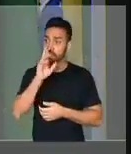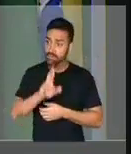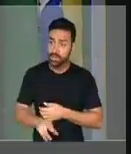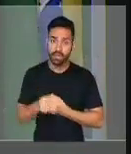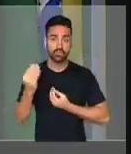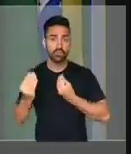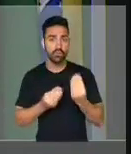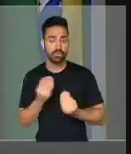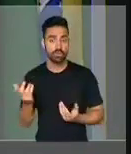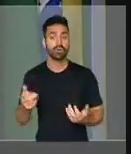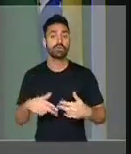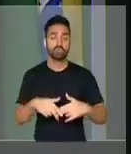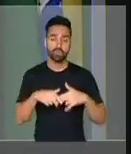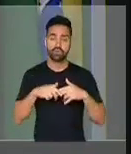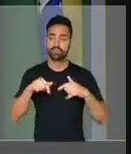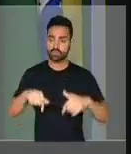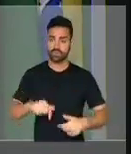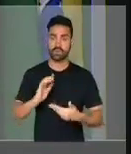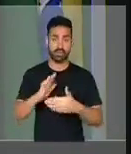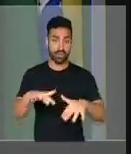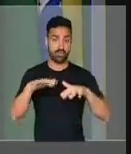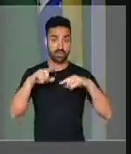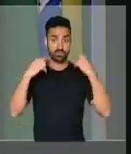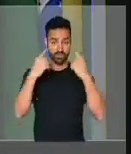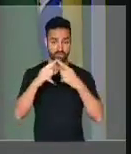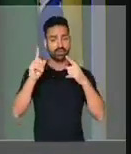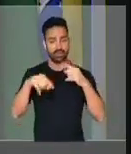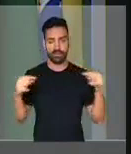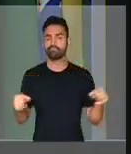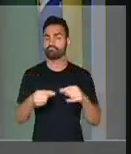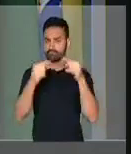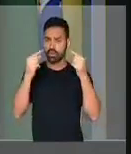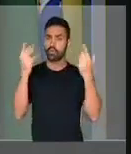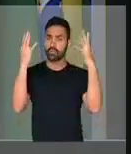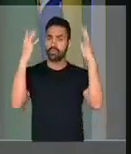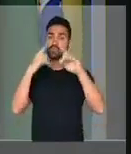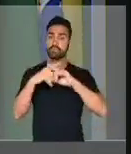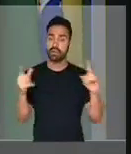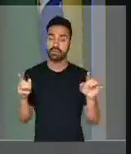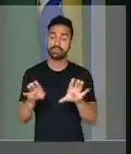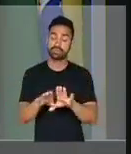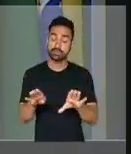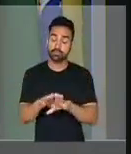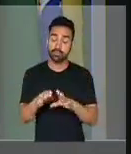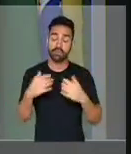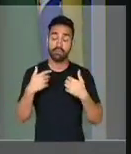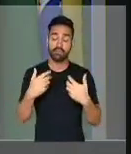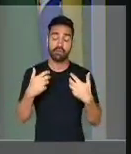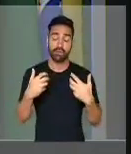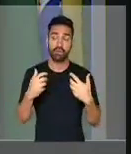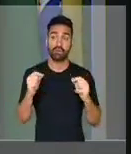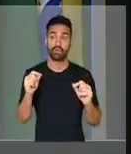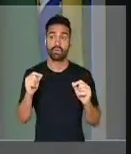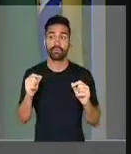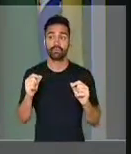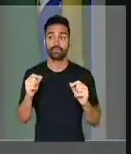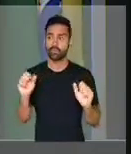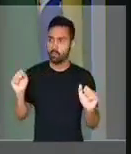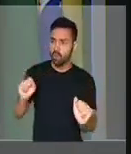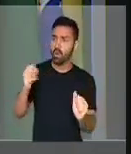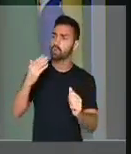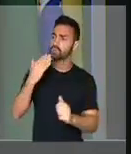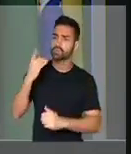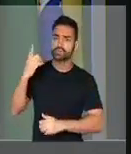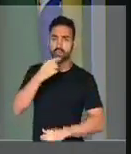resultados. Então, esta sessão solene, ela é comemorativa, mas nós queremos abrir. Podemos